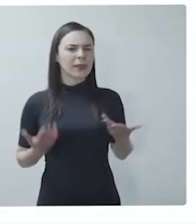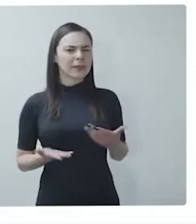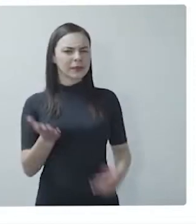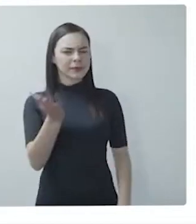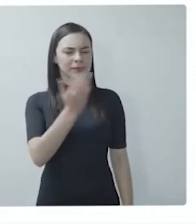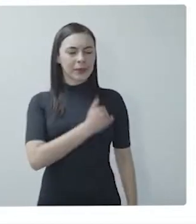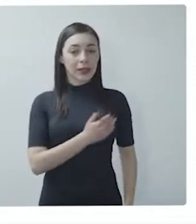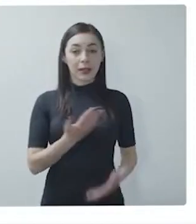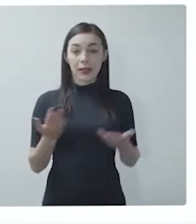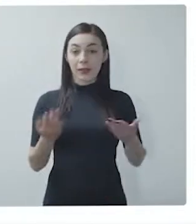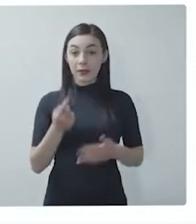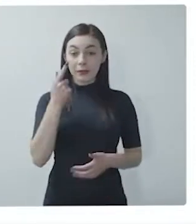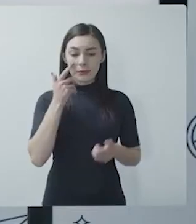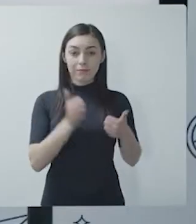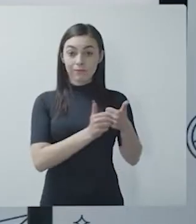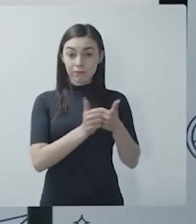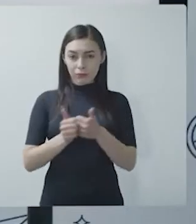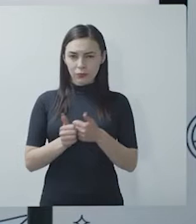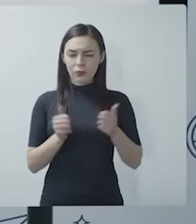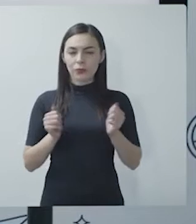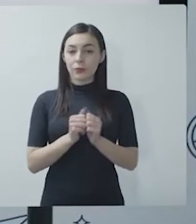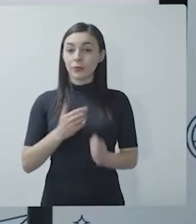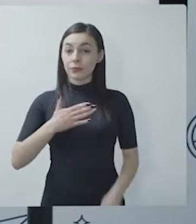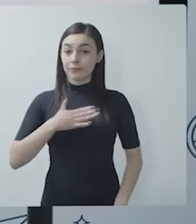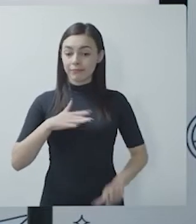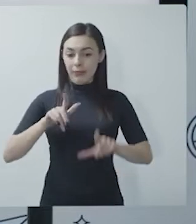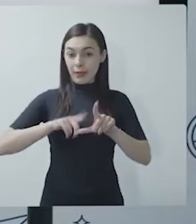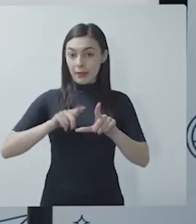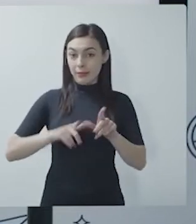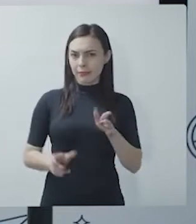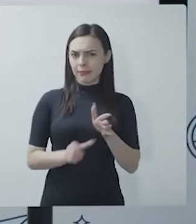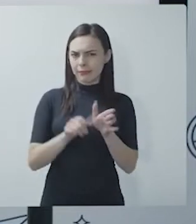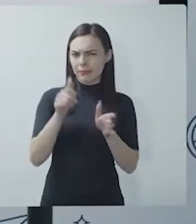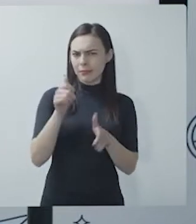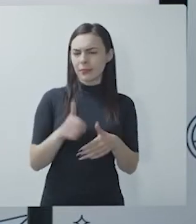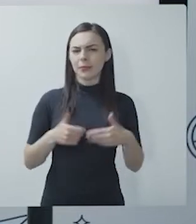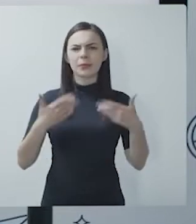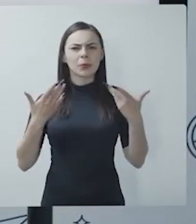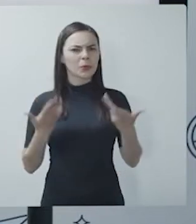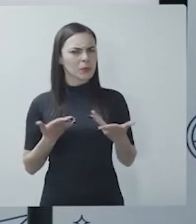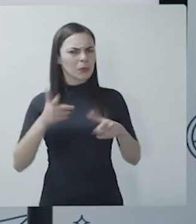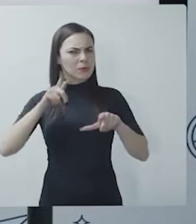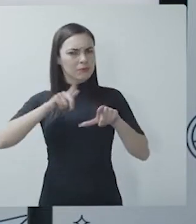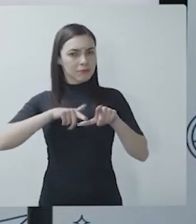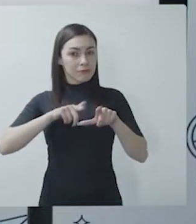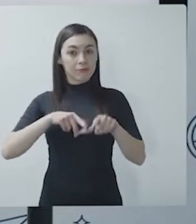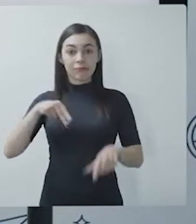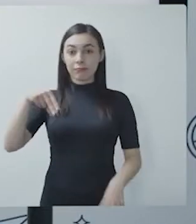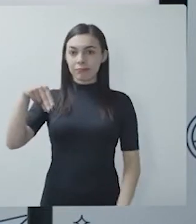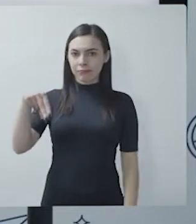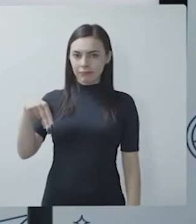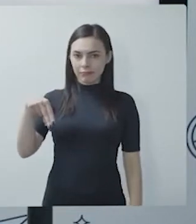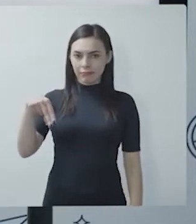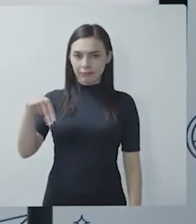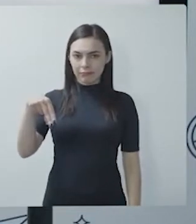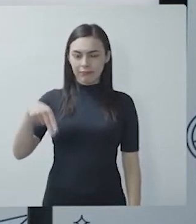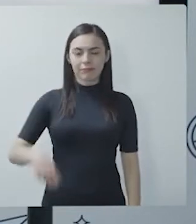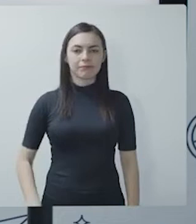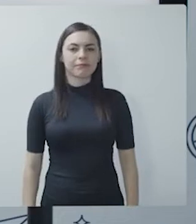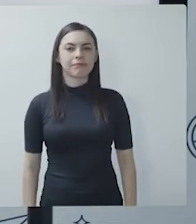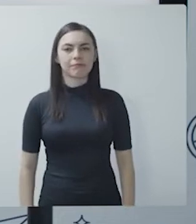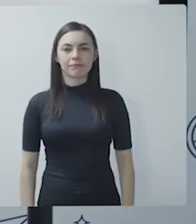lá. Vocês vão acompanhar junto comigo. Vamos fazer a primeira letra, que será a letra